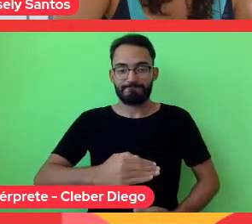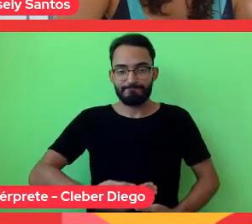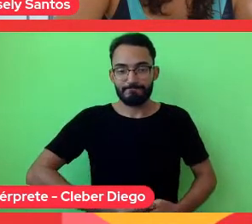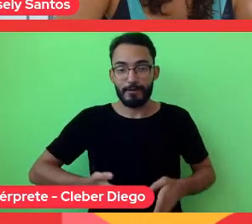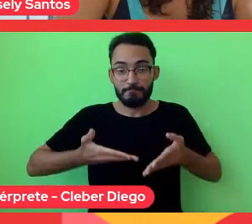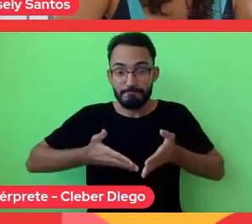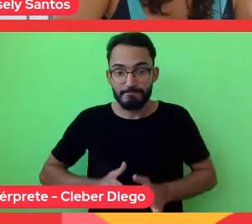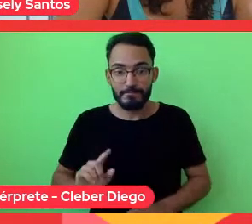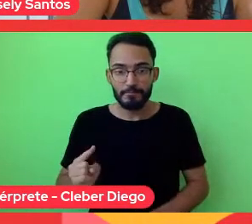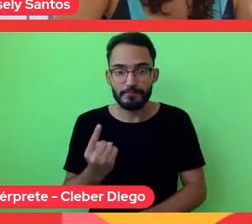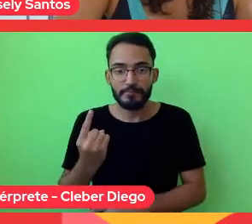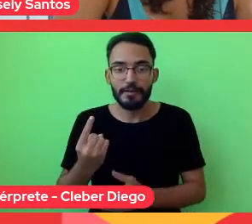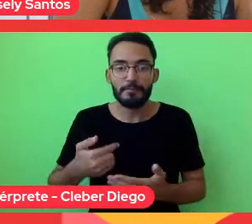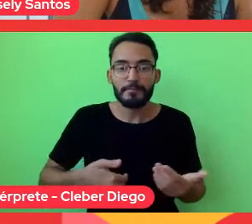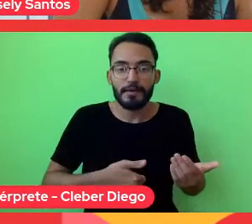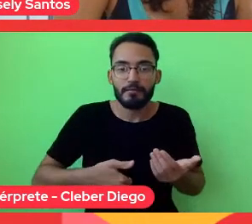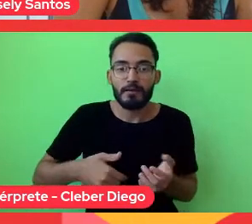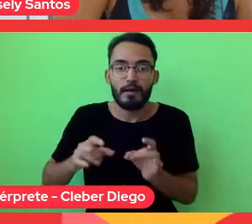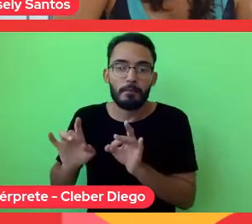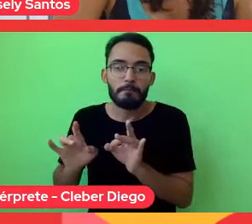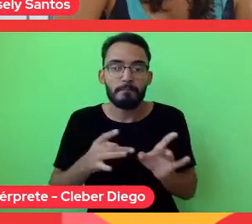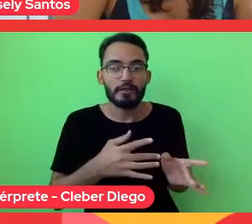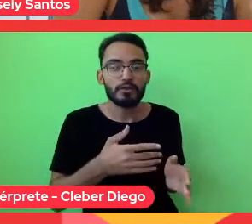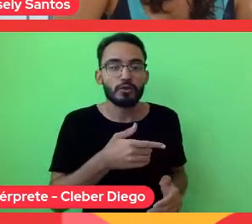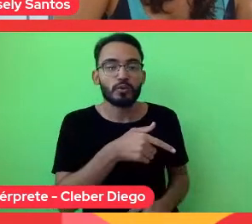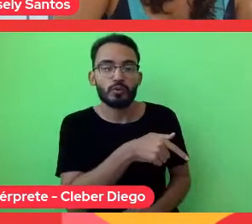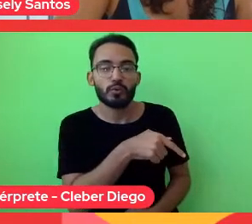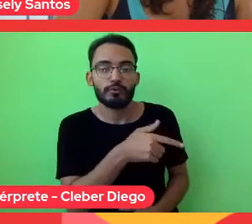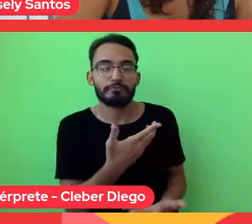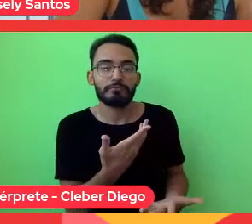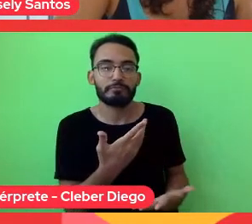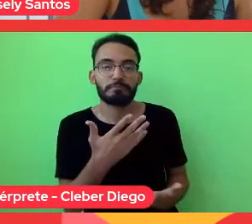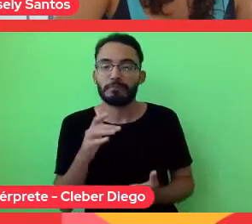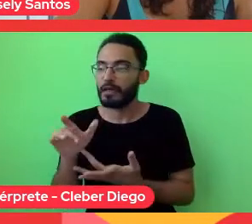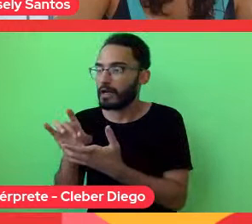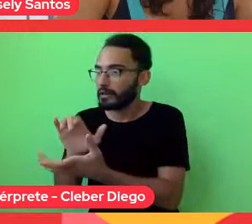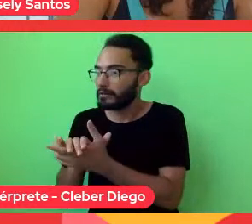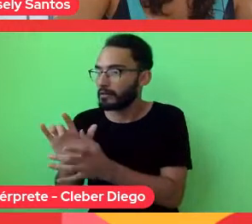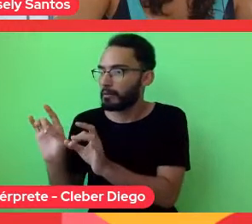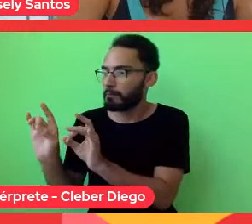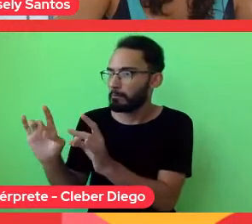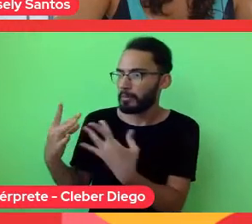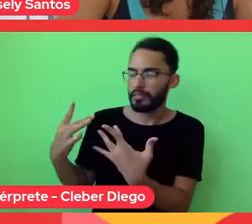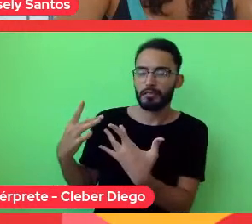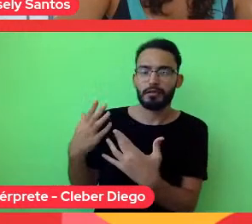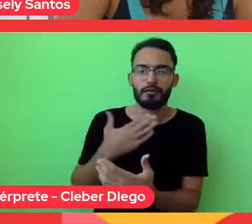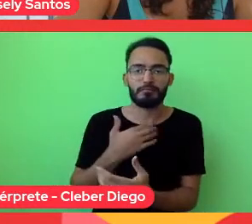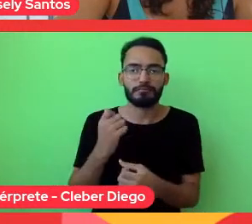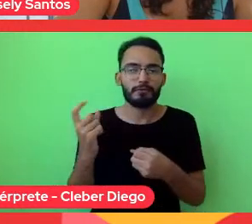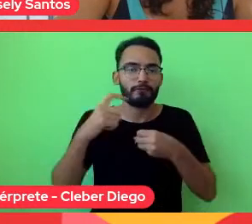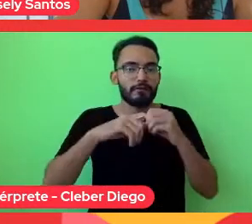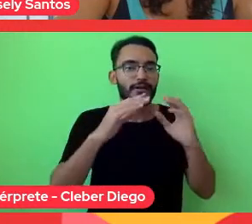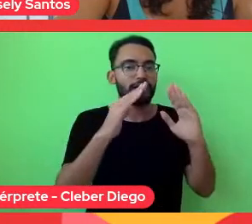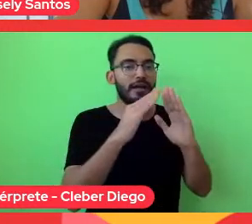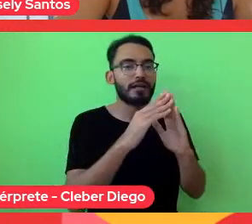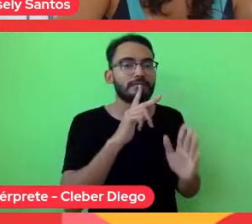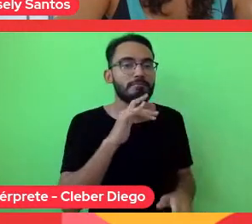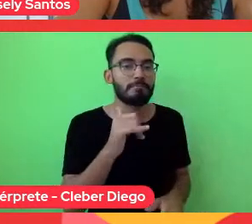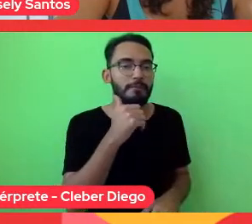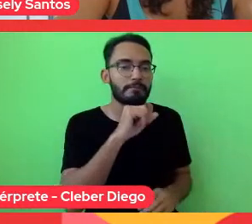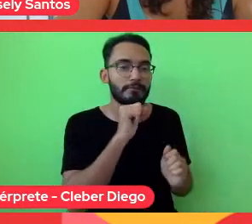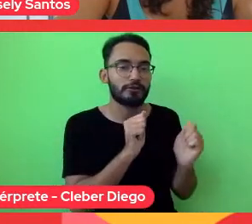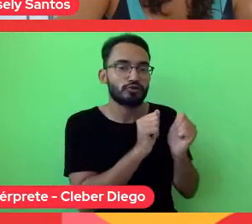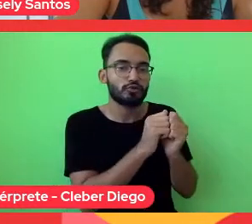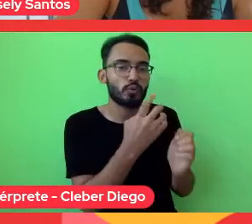primeiro bebê, ela foi abandonada na maternidade pelo companheiro, e ela teve que voltar para a casa dos pais, onde ela tinha mais 4 irmãs,